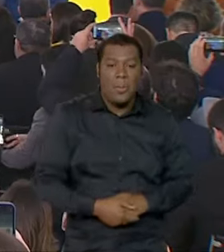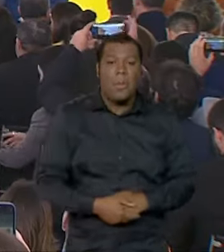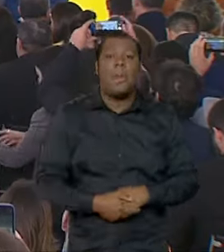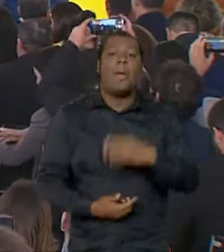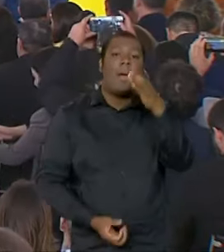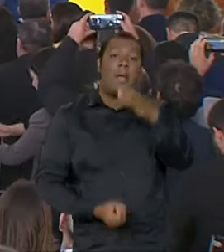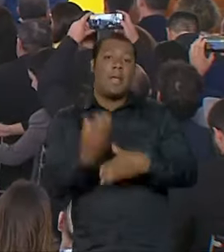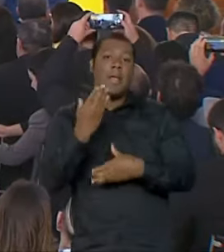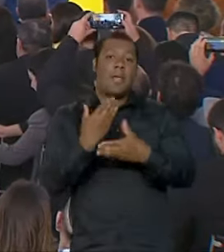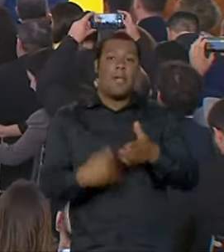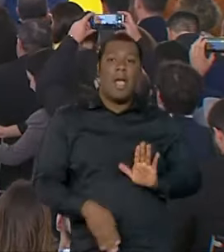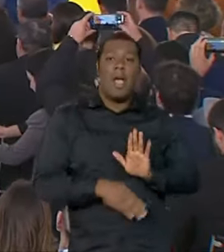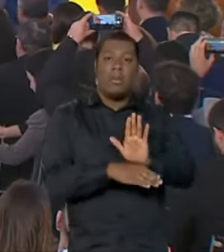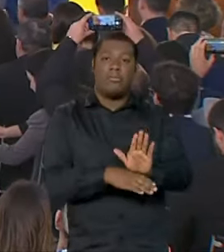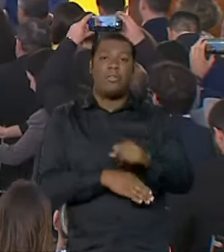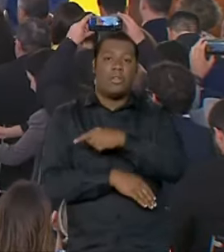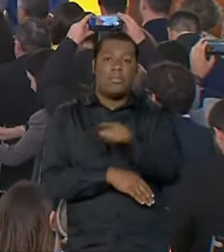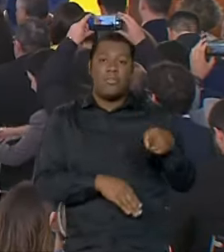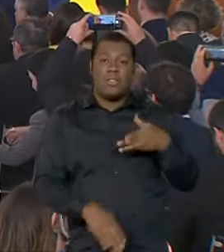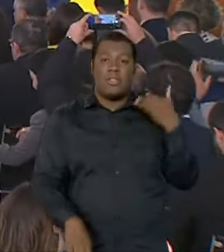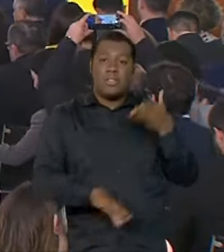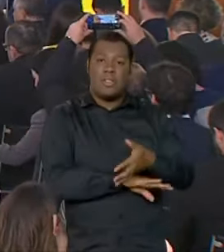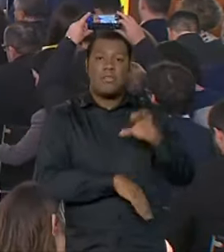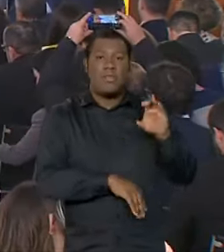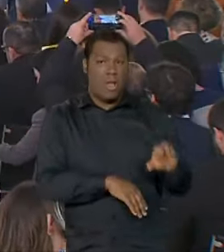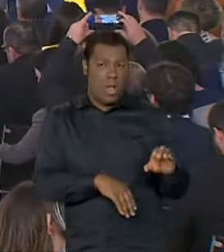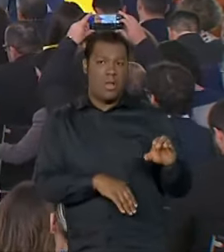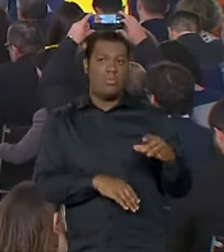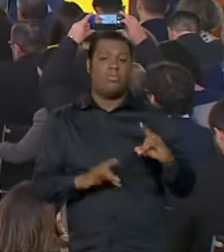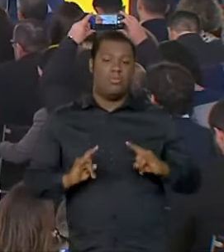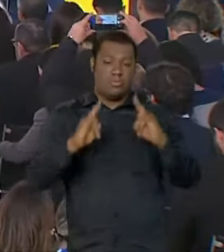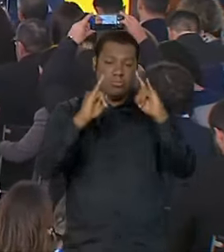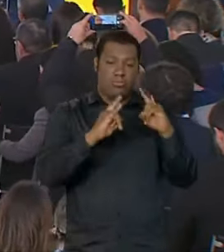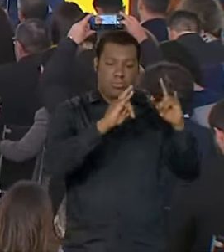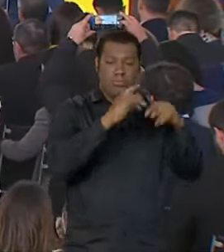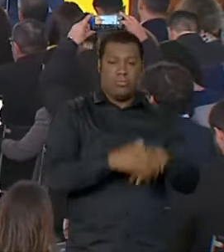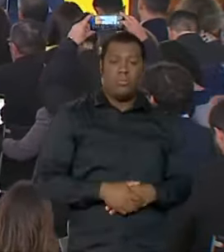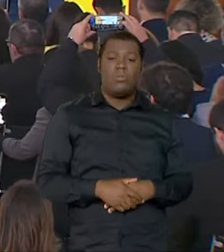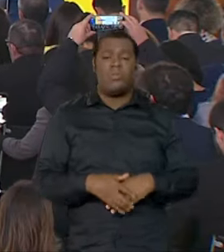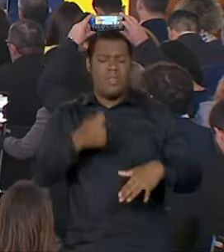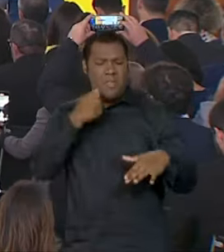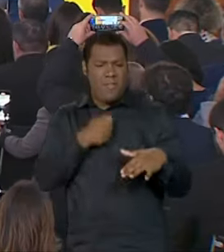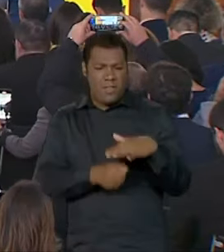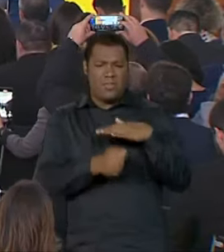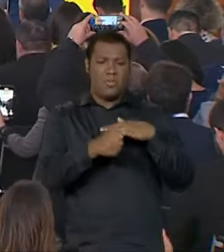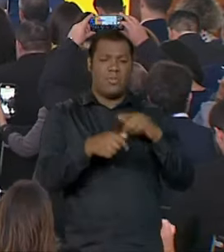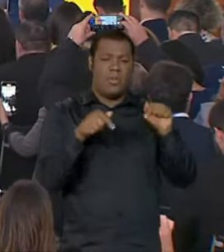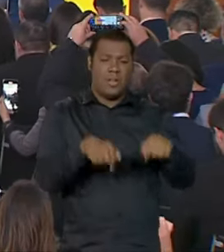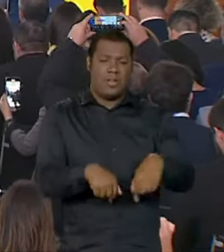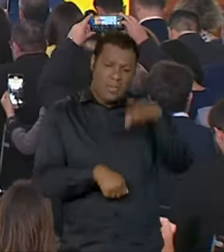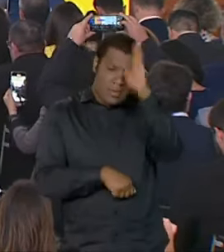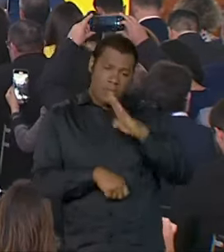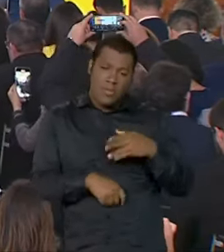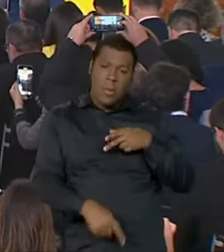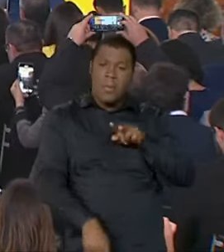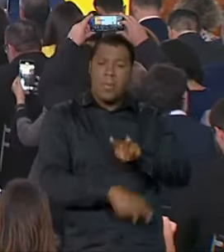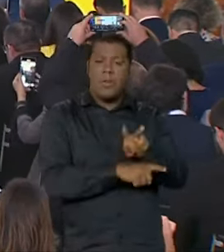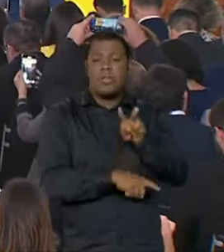para crédito imobiliário. Eixo 4, Ecoinvest Brasil, proteção gambial